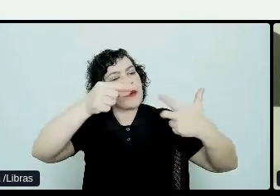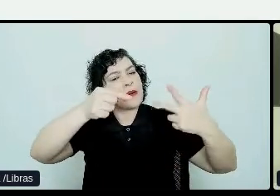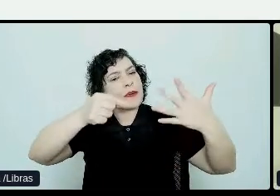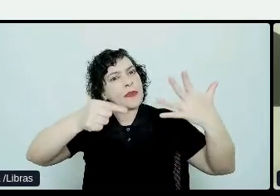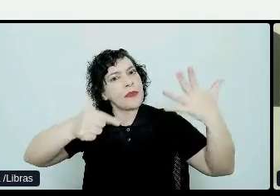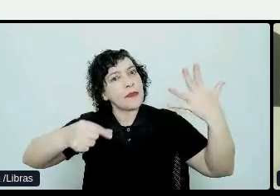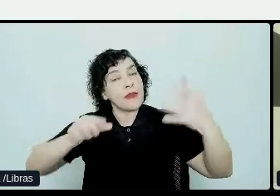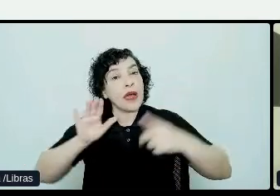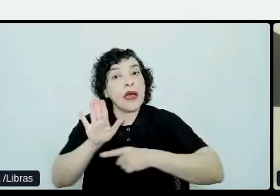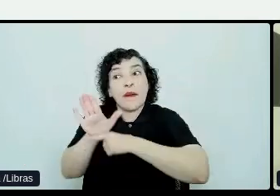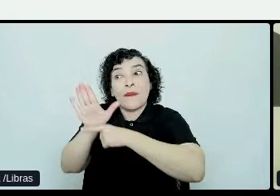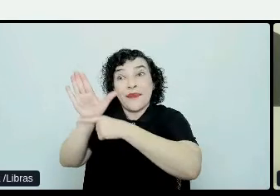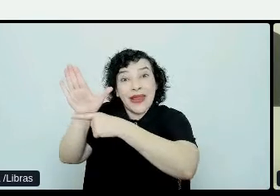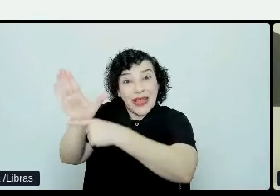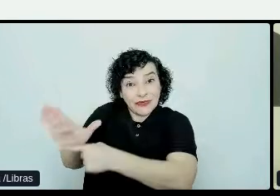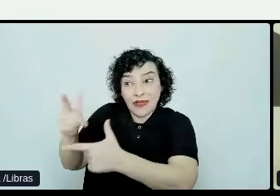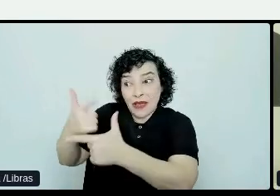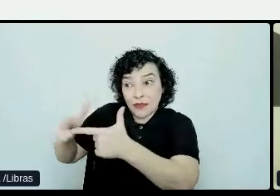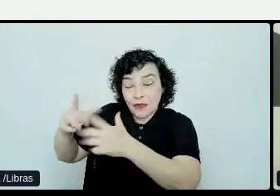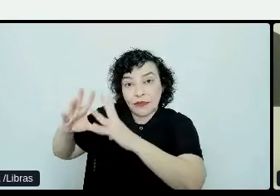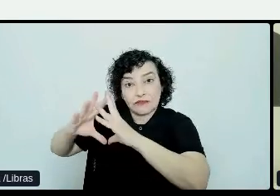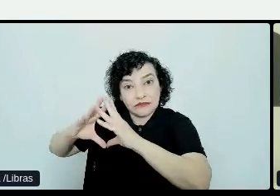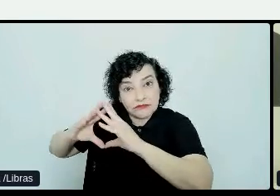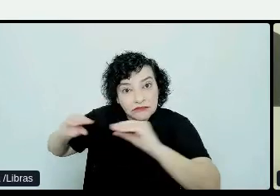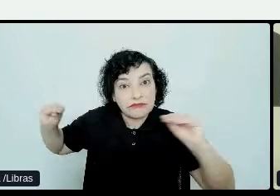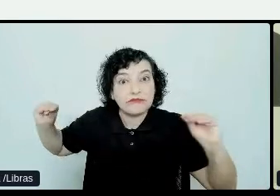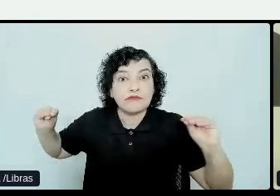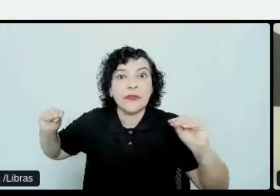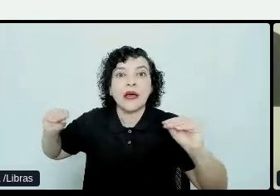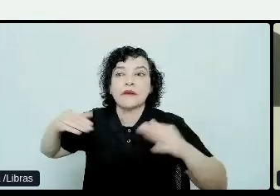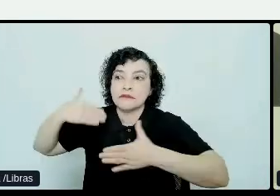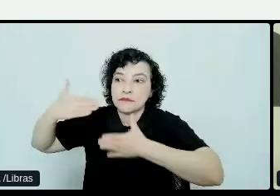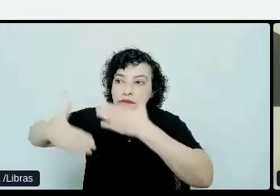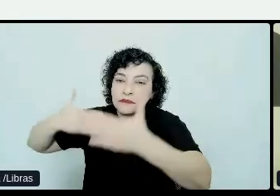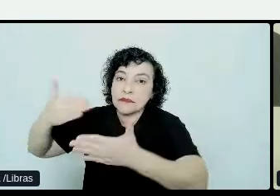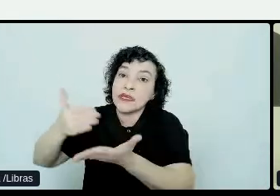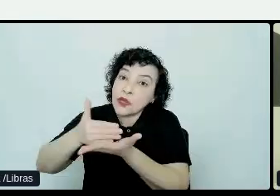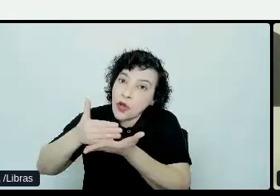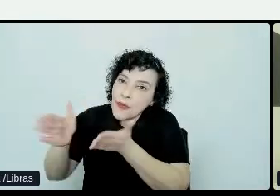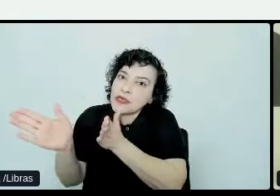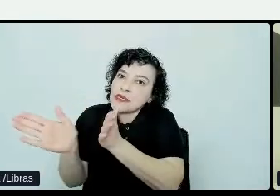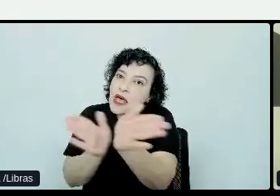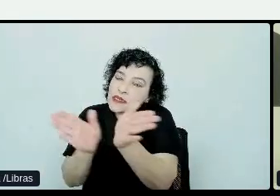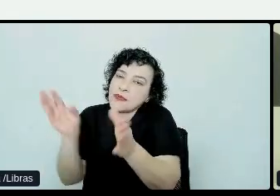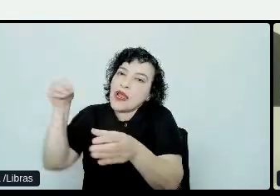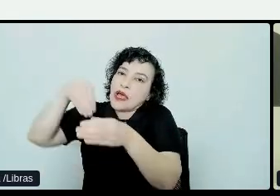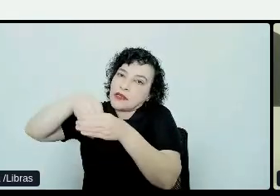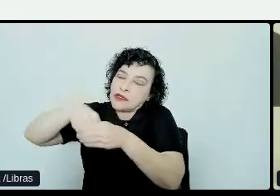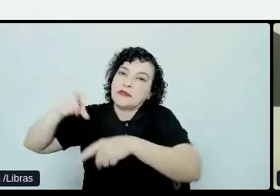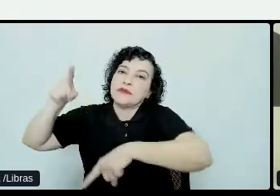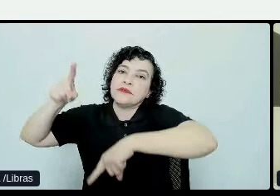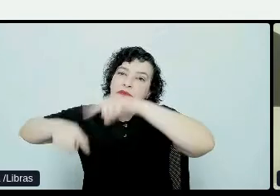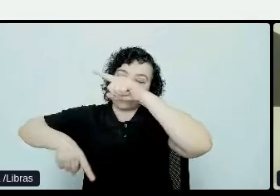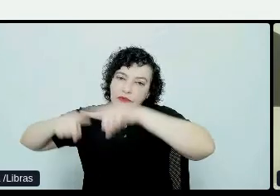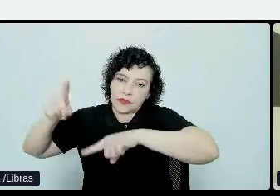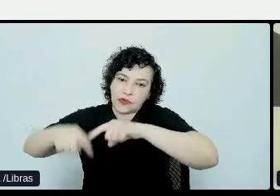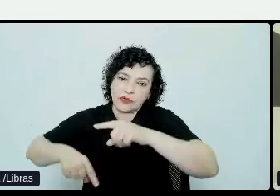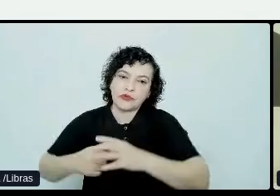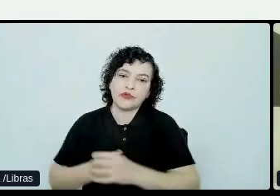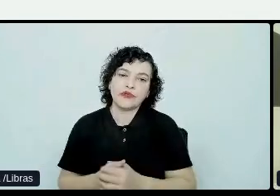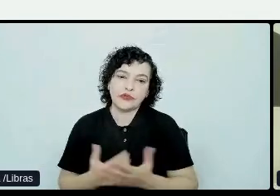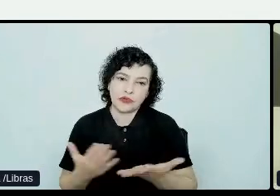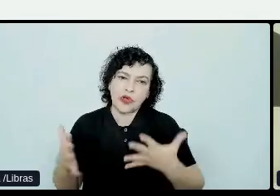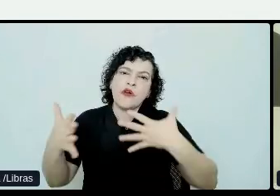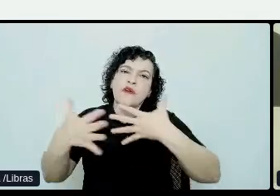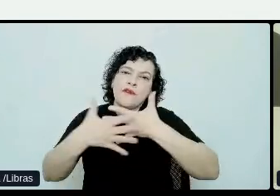alguns problemas e começar, né, porque, acessibilidade, de forma geral, né, embora o framework